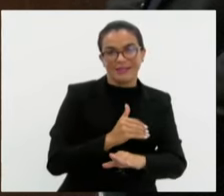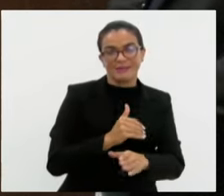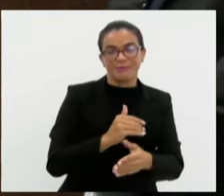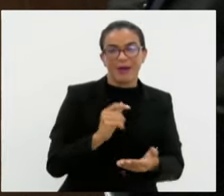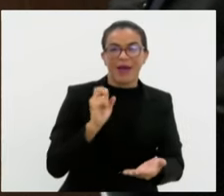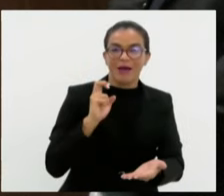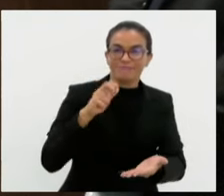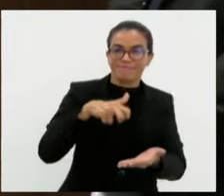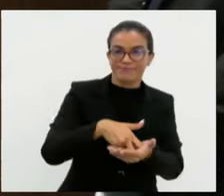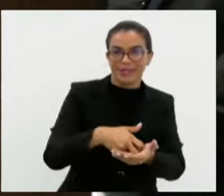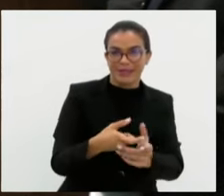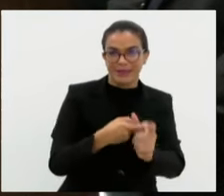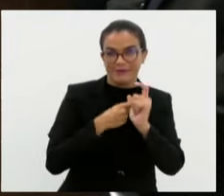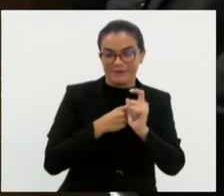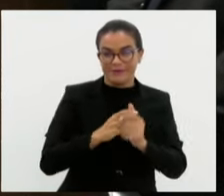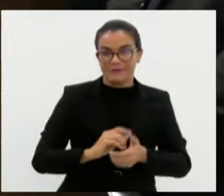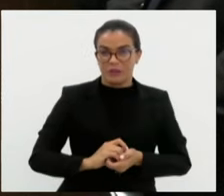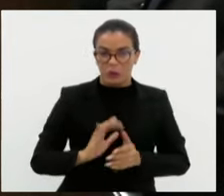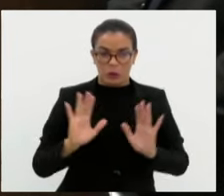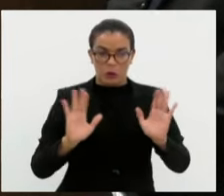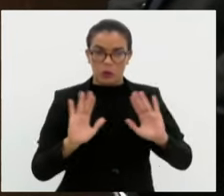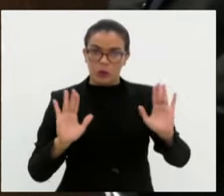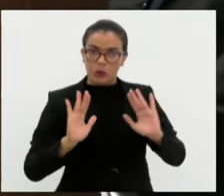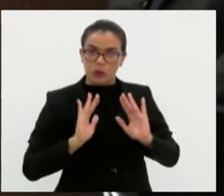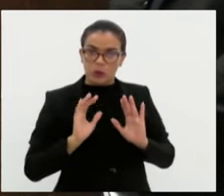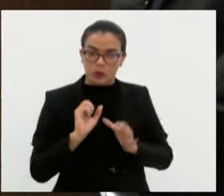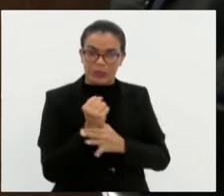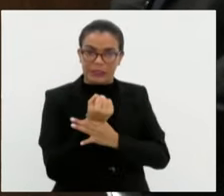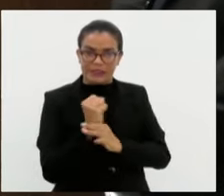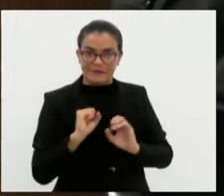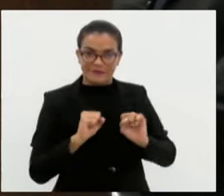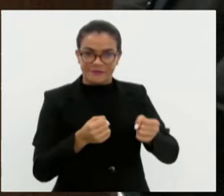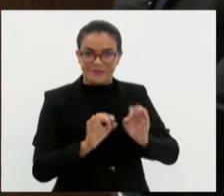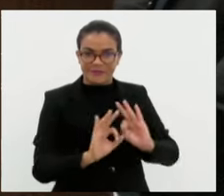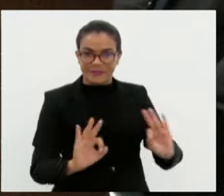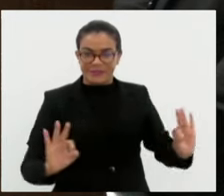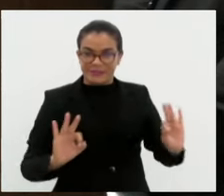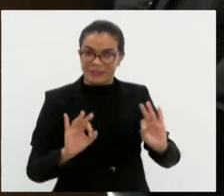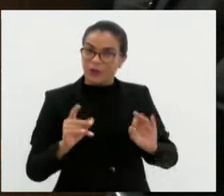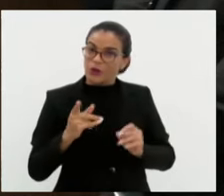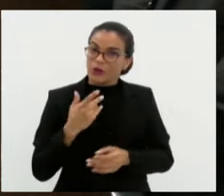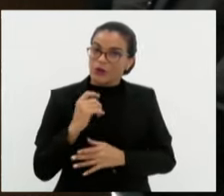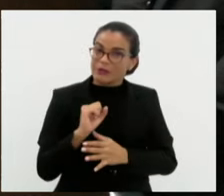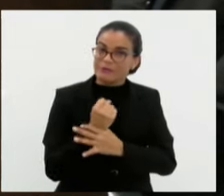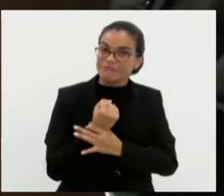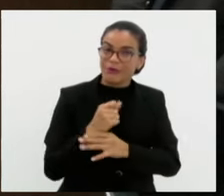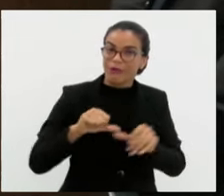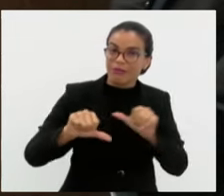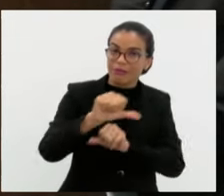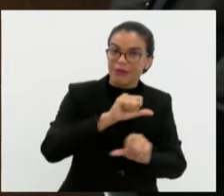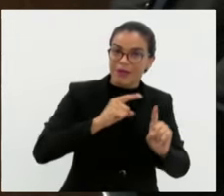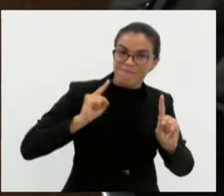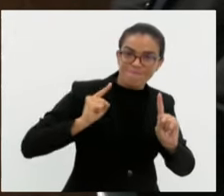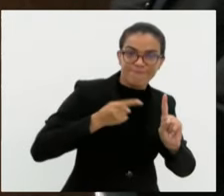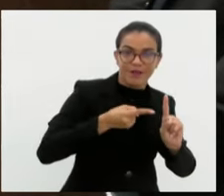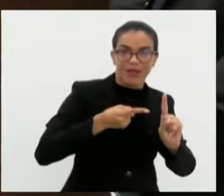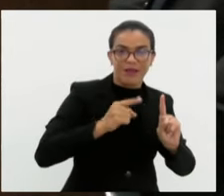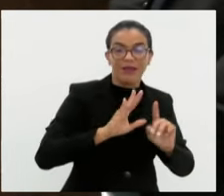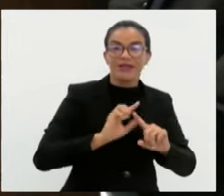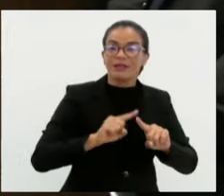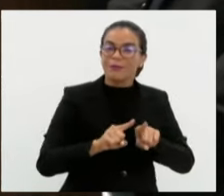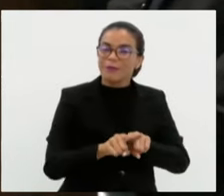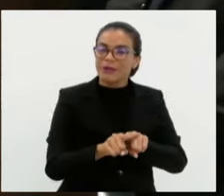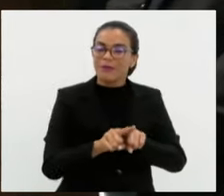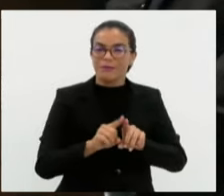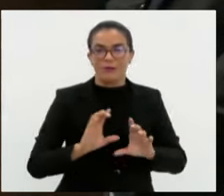deputada Lucinha, que não estou aqui fazendo defesa nenhuma dela. Na verdade, estou votando para transformá-la em ré nessa casa e para que o